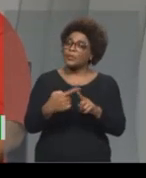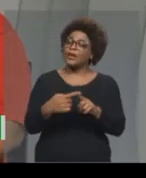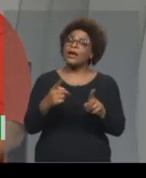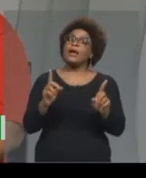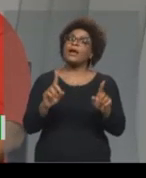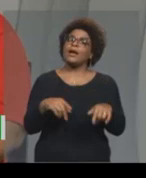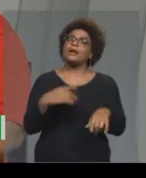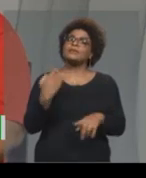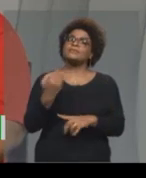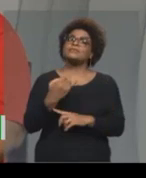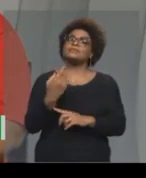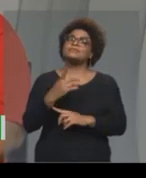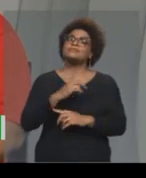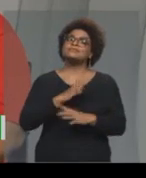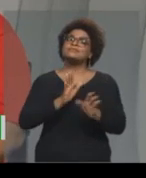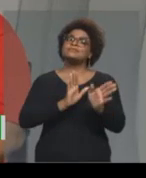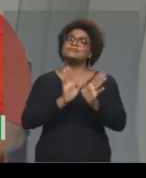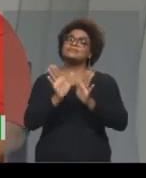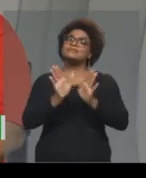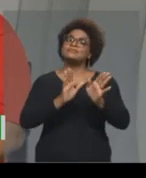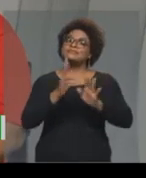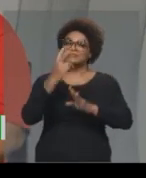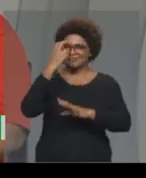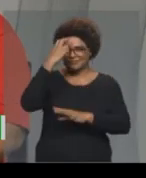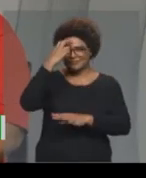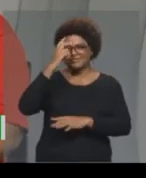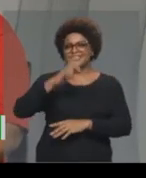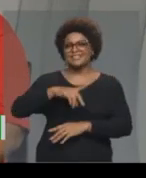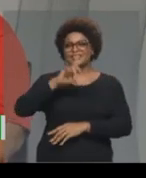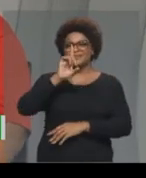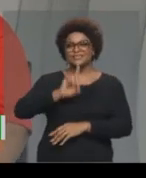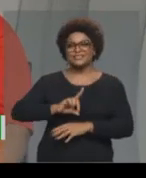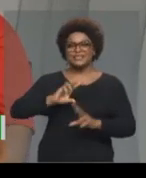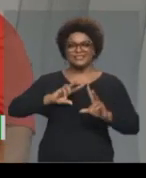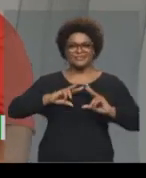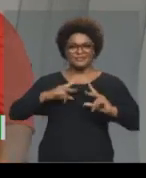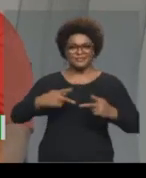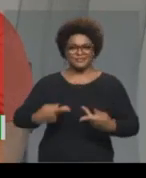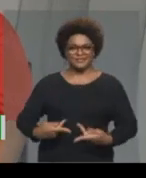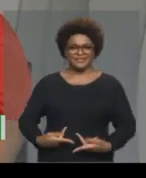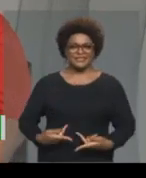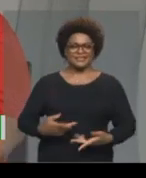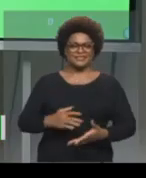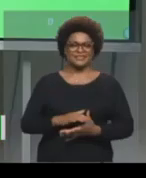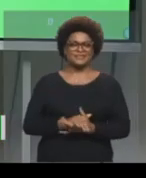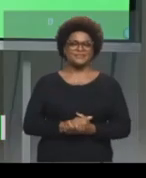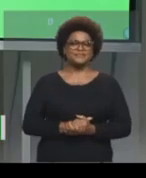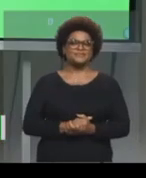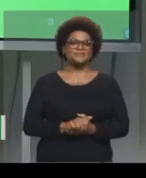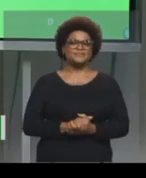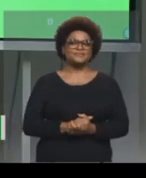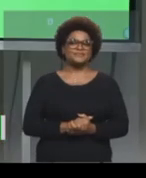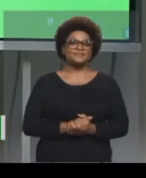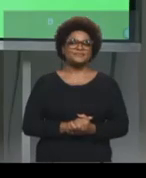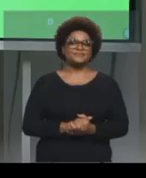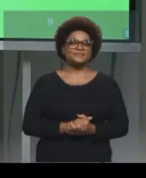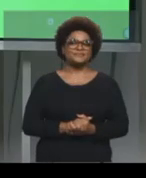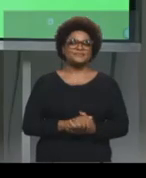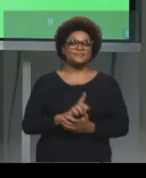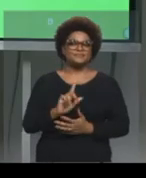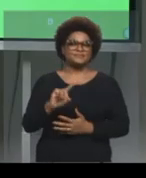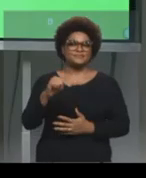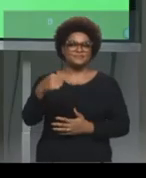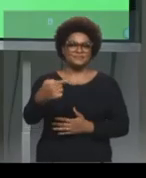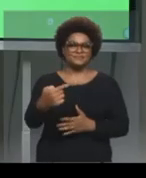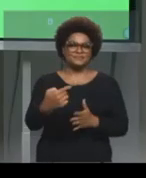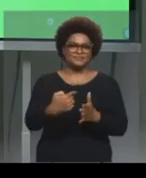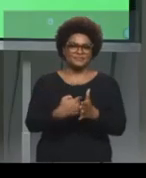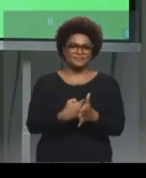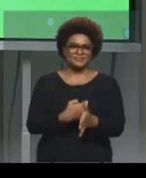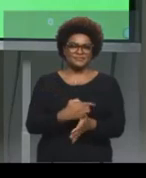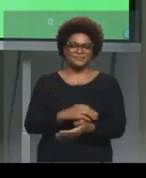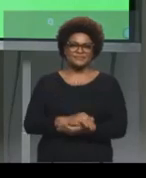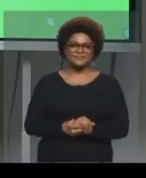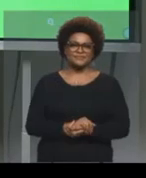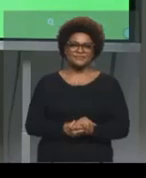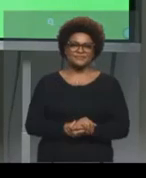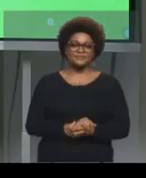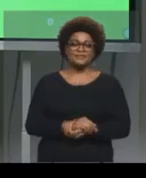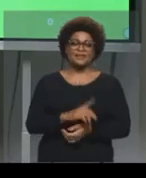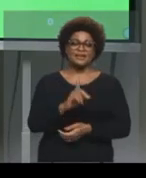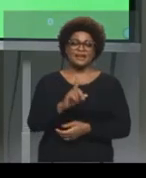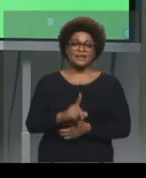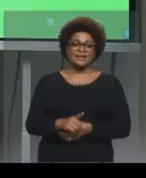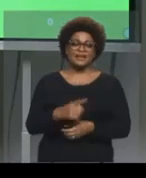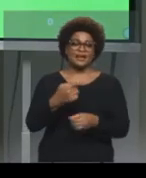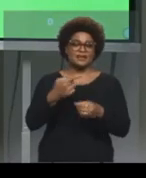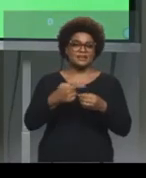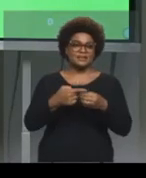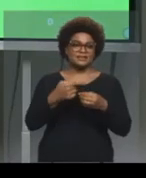é um direito humano, um dos direitos humanos. Com certeza. Vamos para a próxima. Nossa próxima dúvida veio do